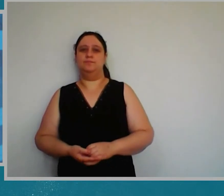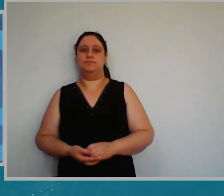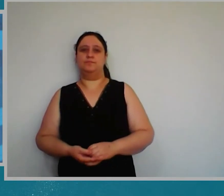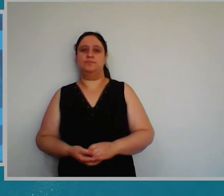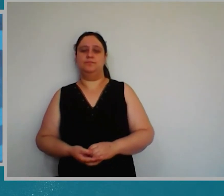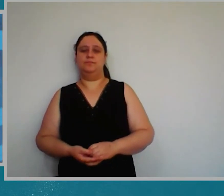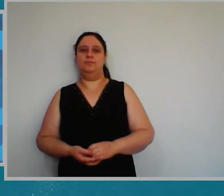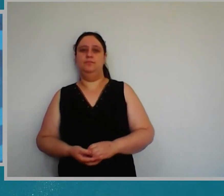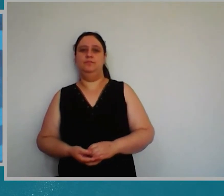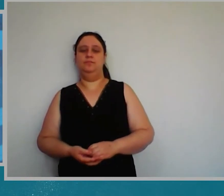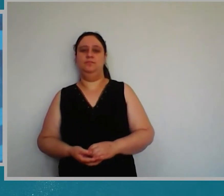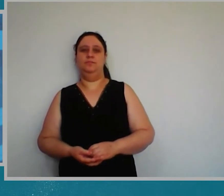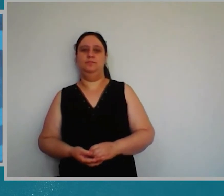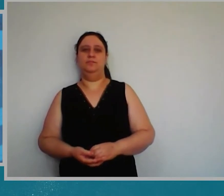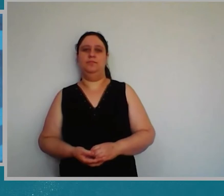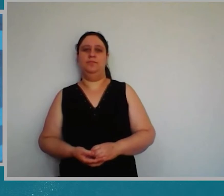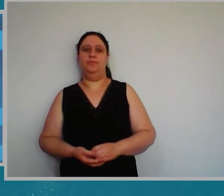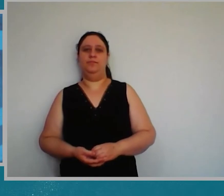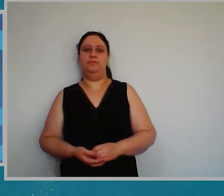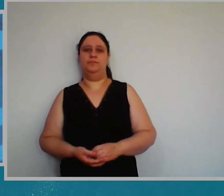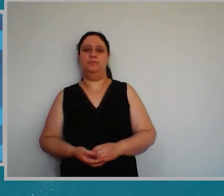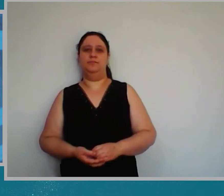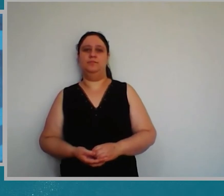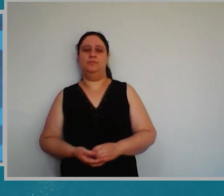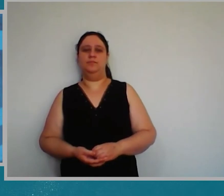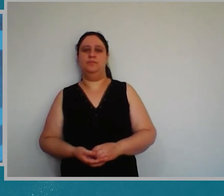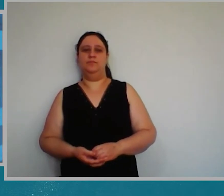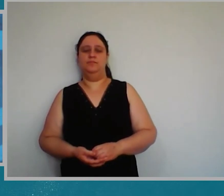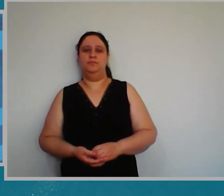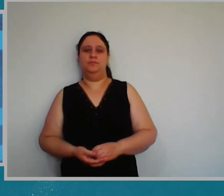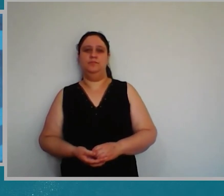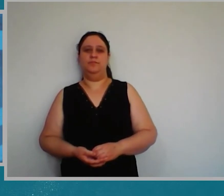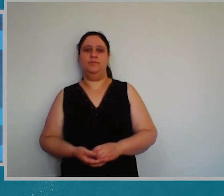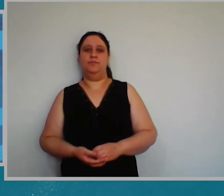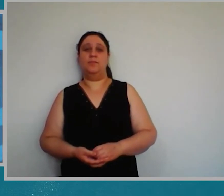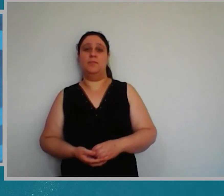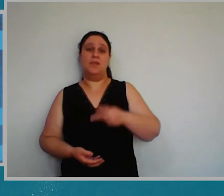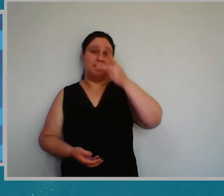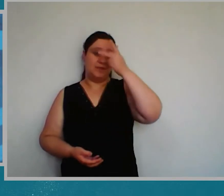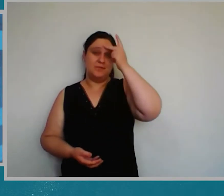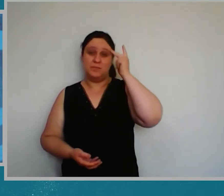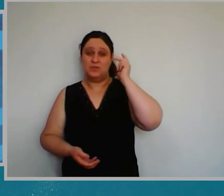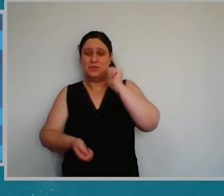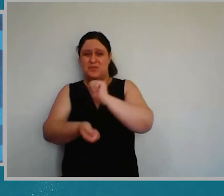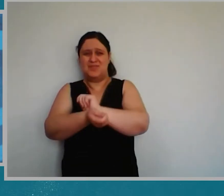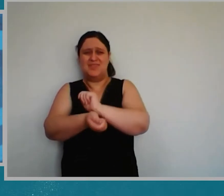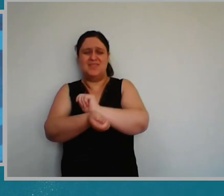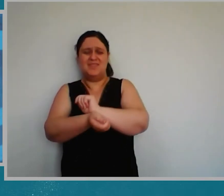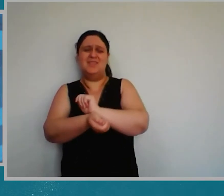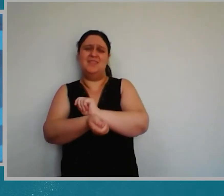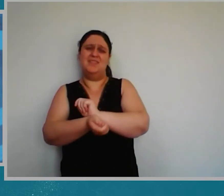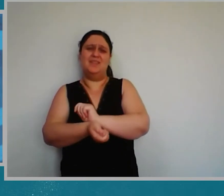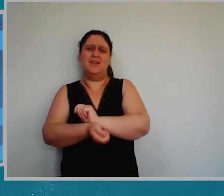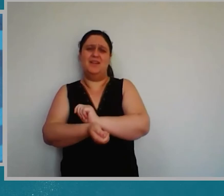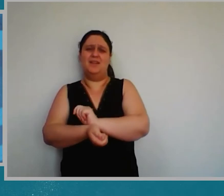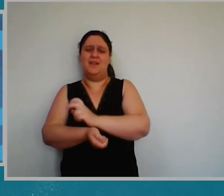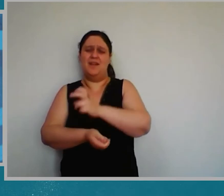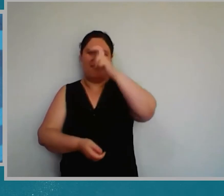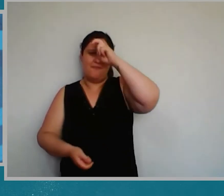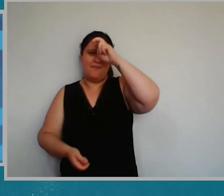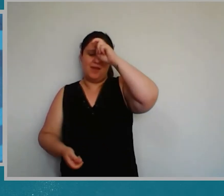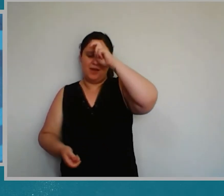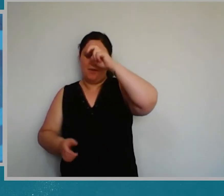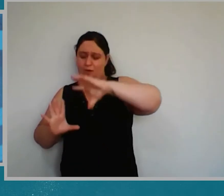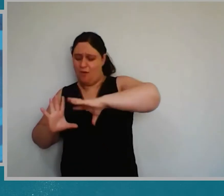Desfaças as ataduras da servidão? Estão servindo esse mundo, servindo ao faraó desse mundo, vamos